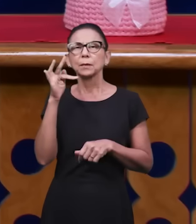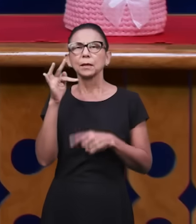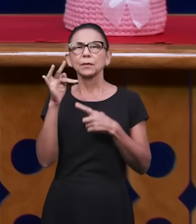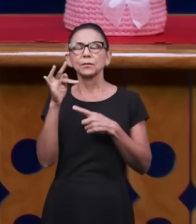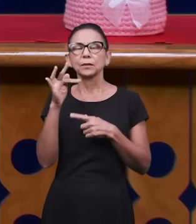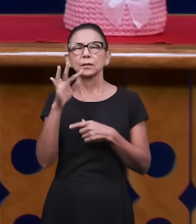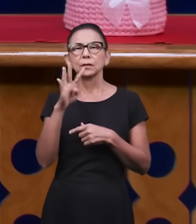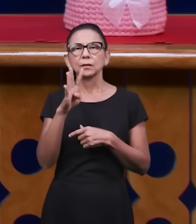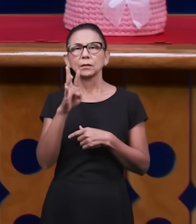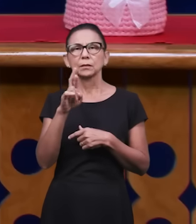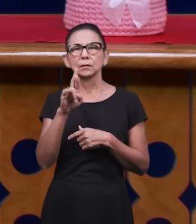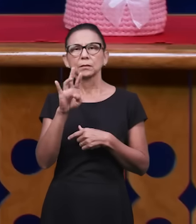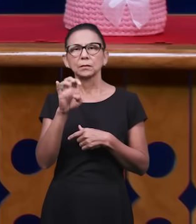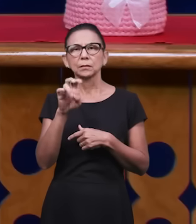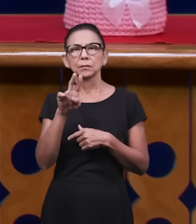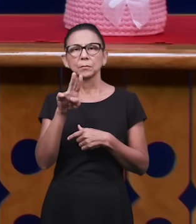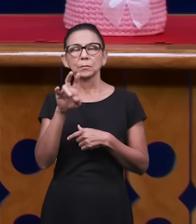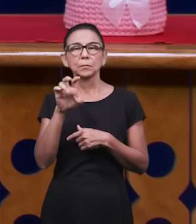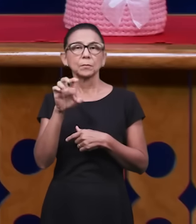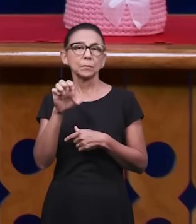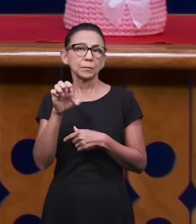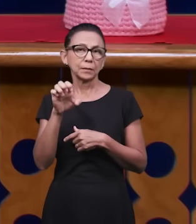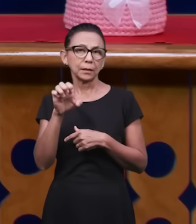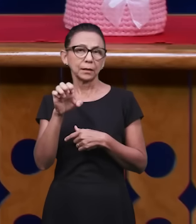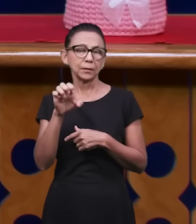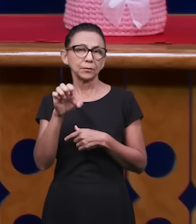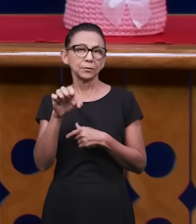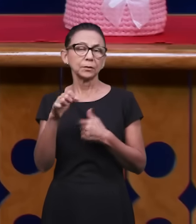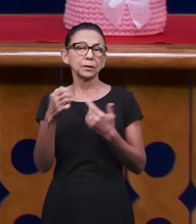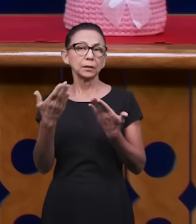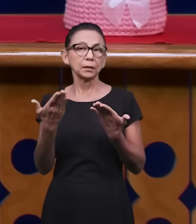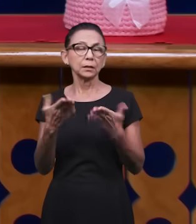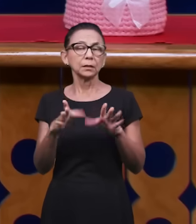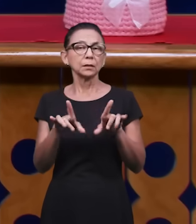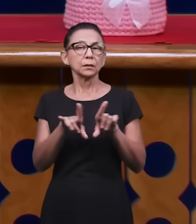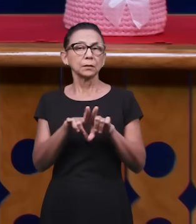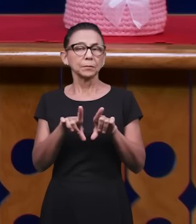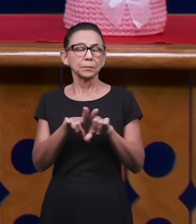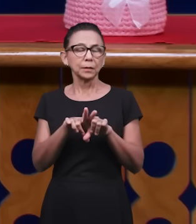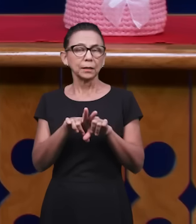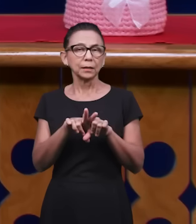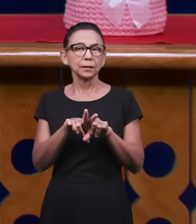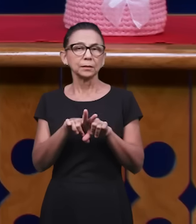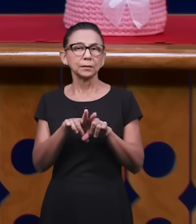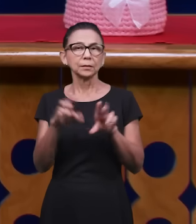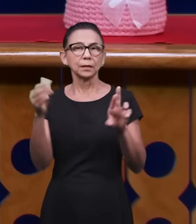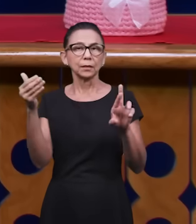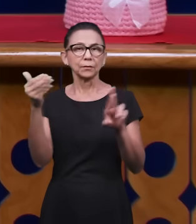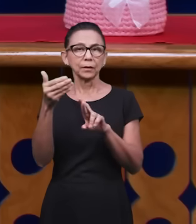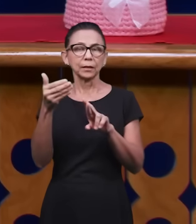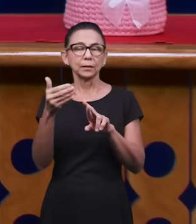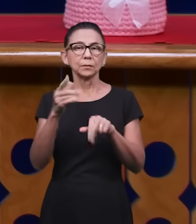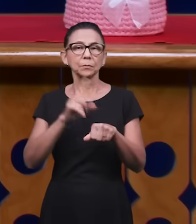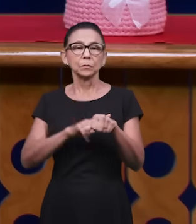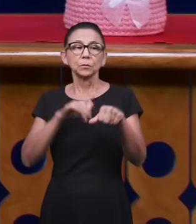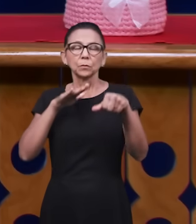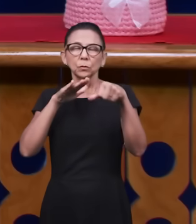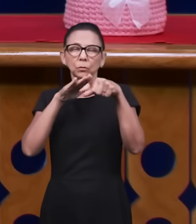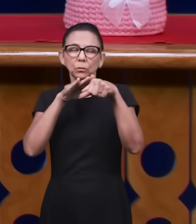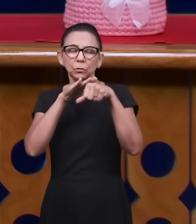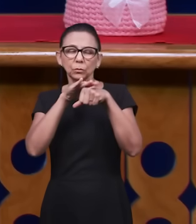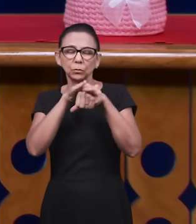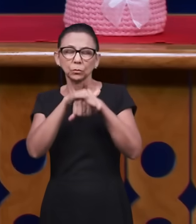Também é conhecido como o momento da noite ou a